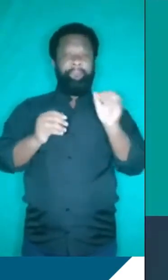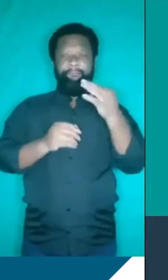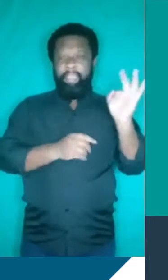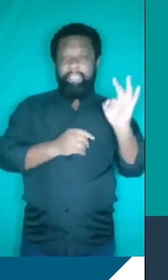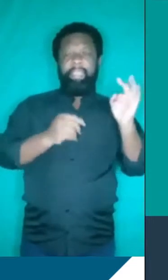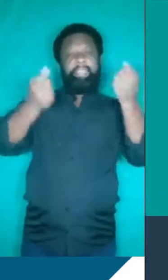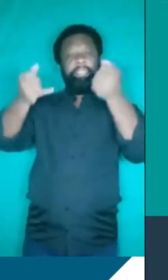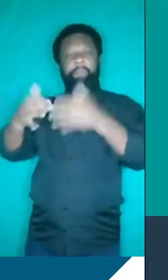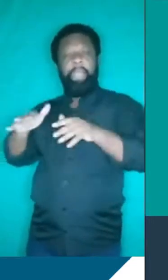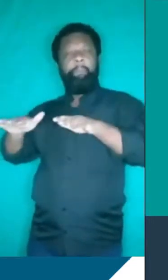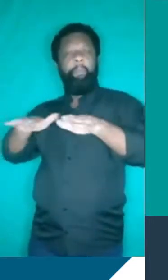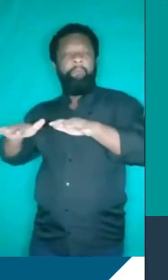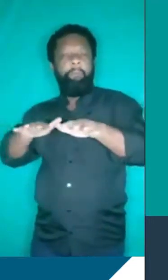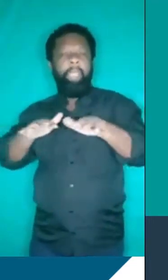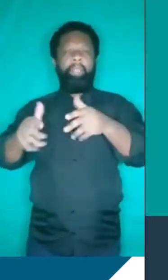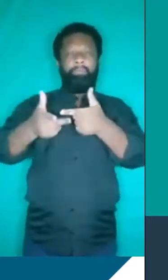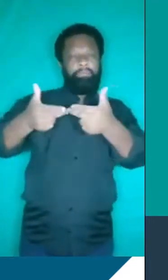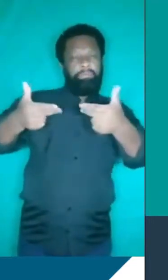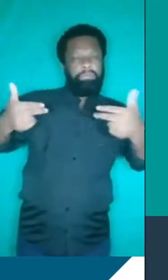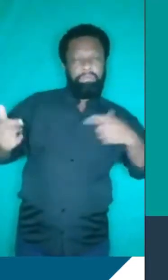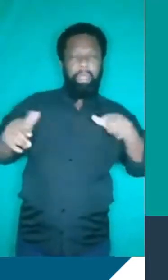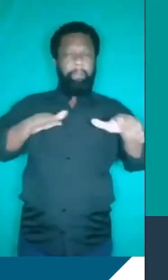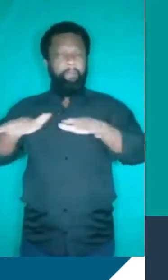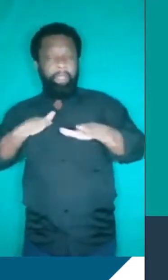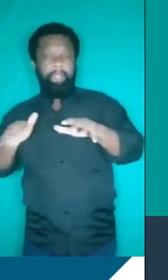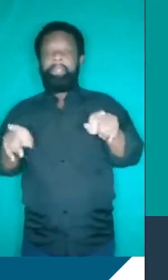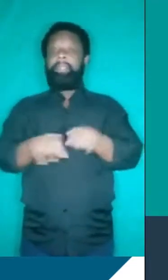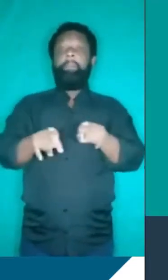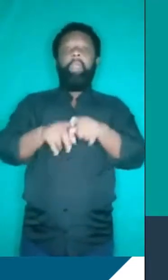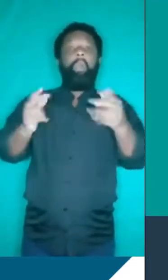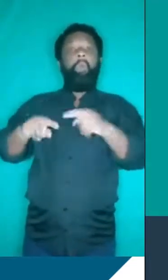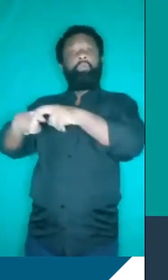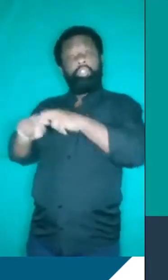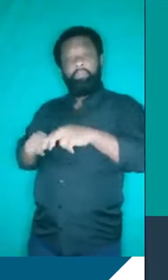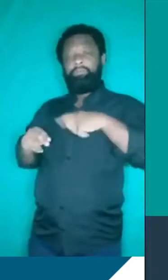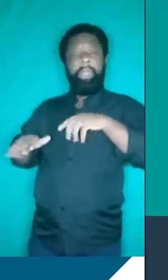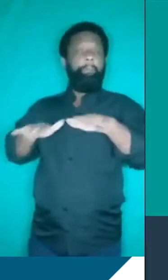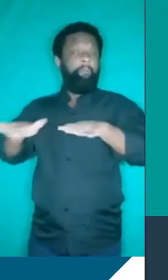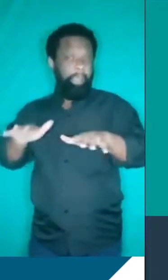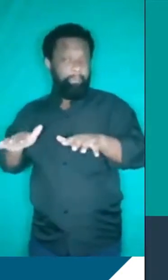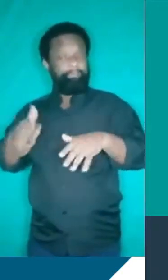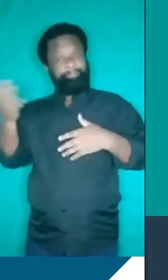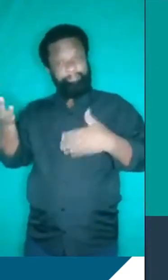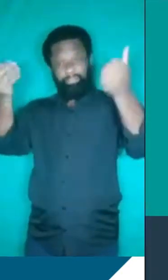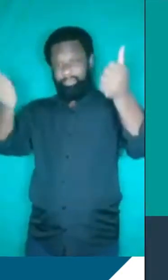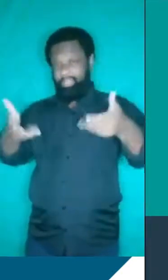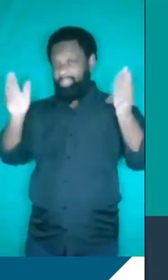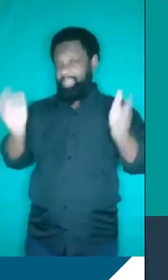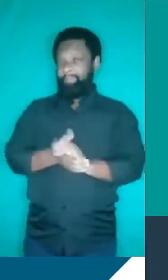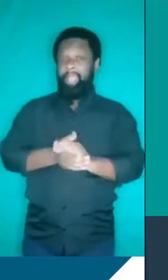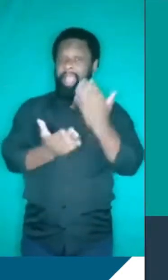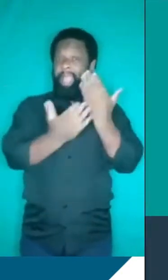trabalhando e tentando explicar o movimento dos corpos e suas causas também, né? Vocês viram